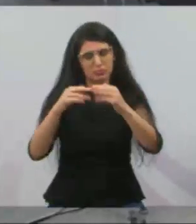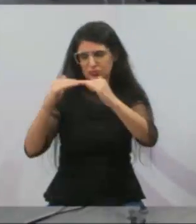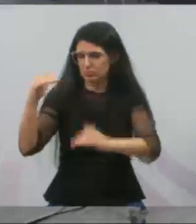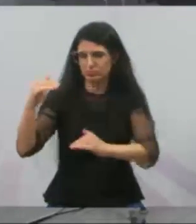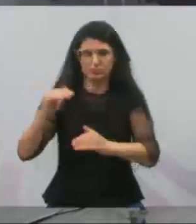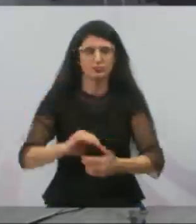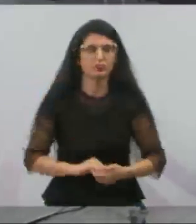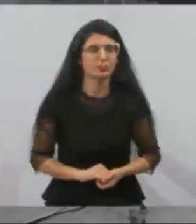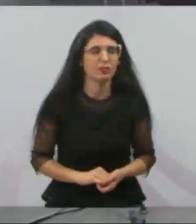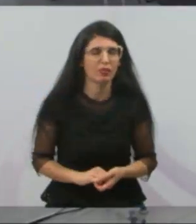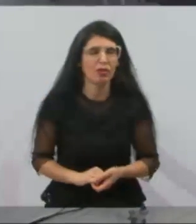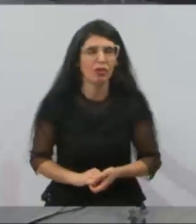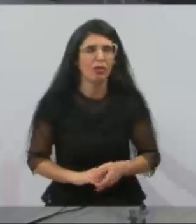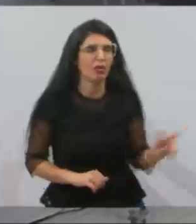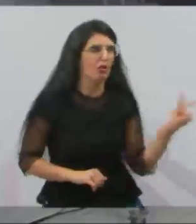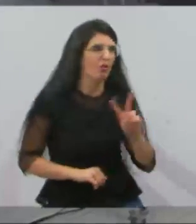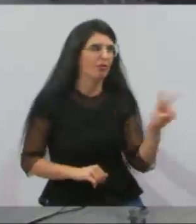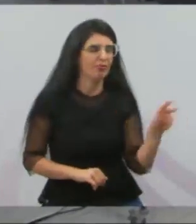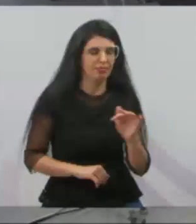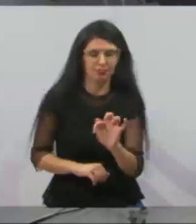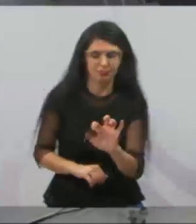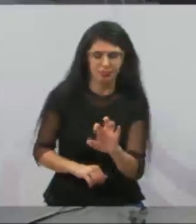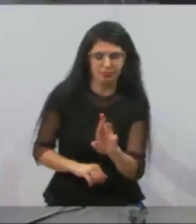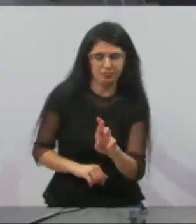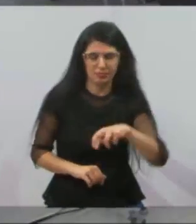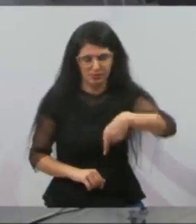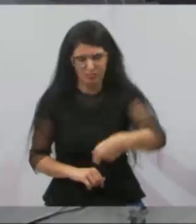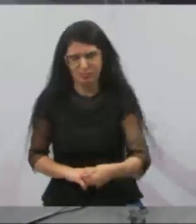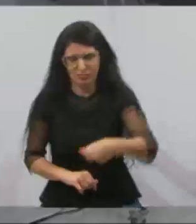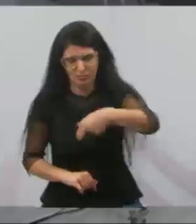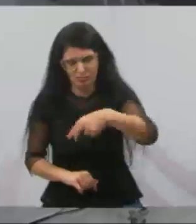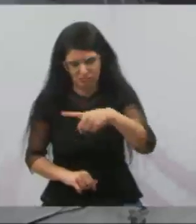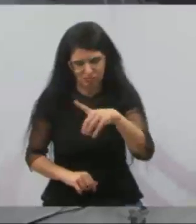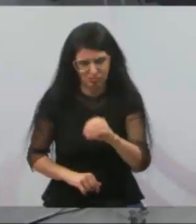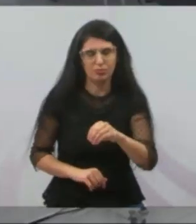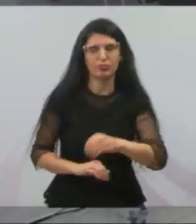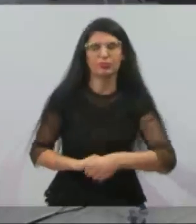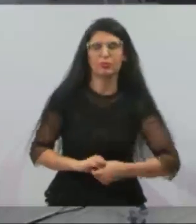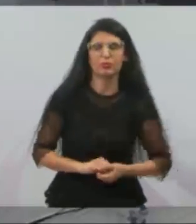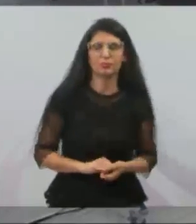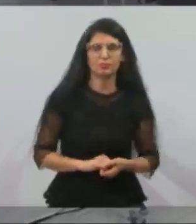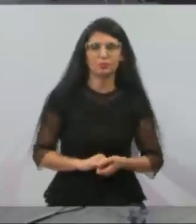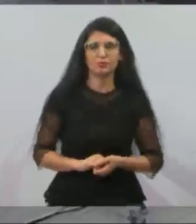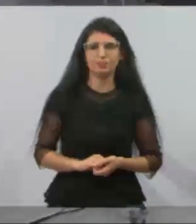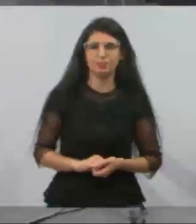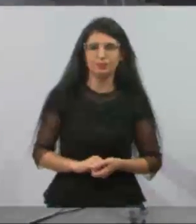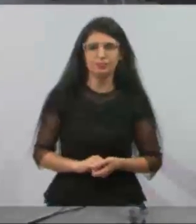Como vota o vereador Fernando da Ótica Original?